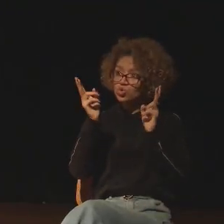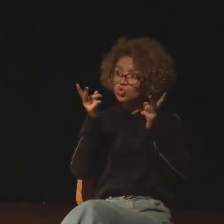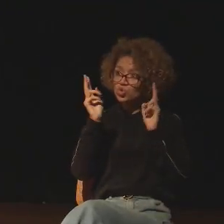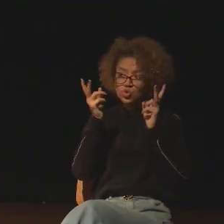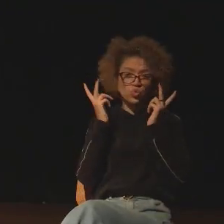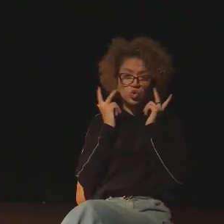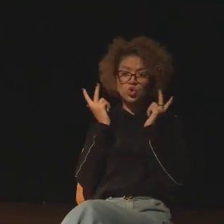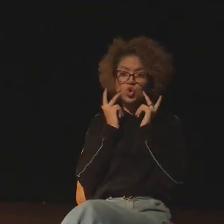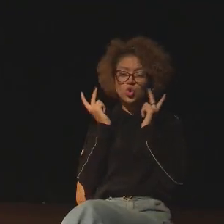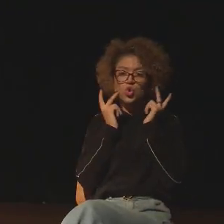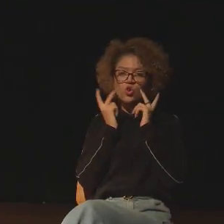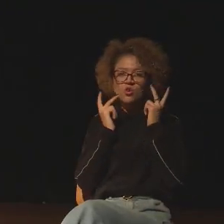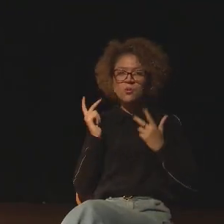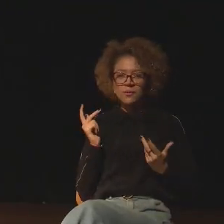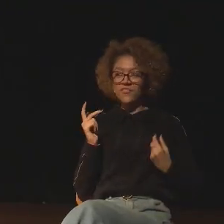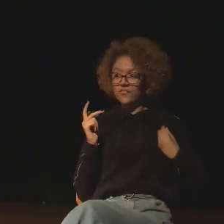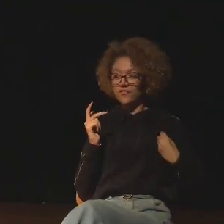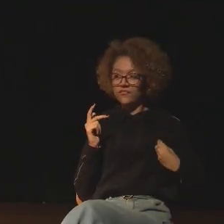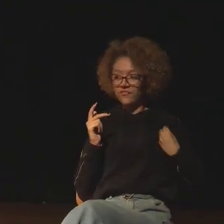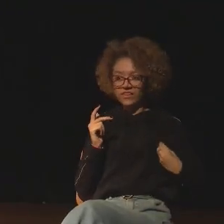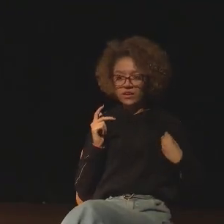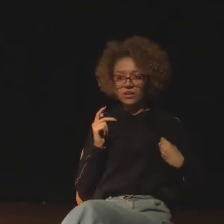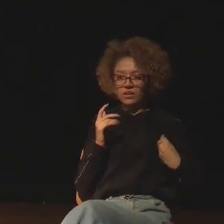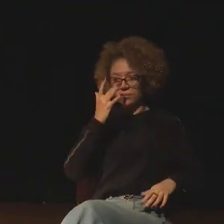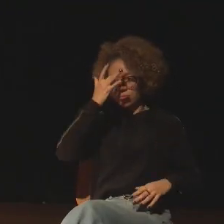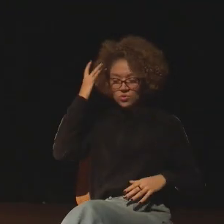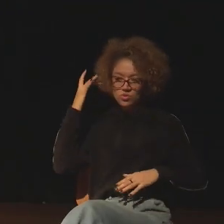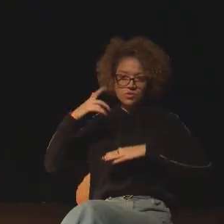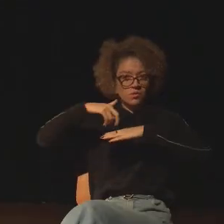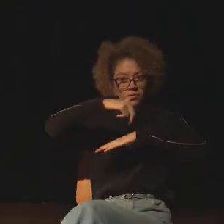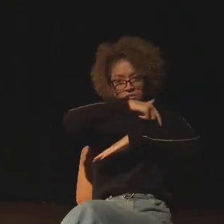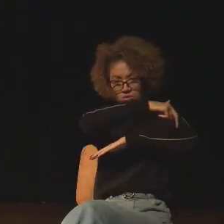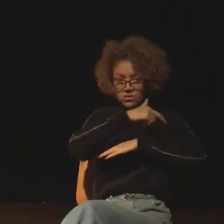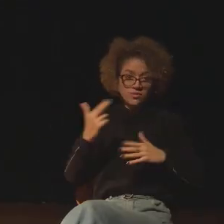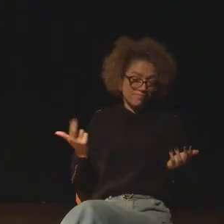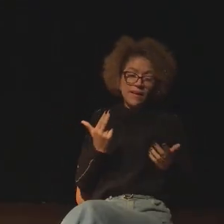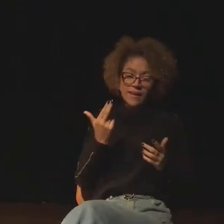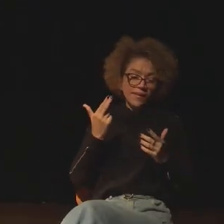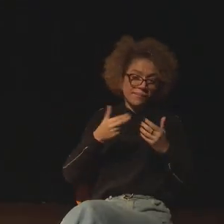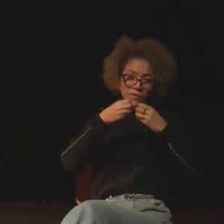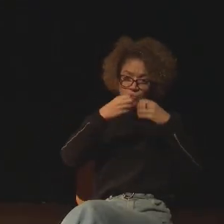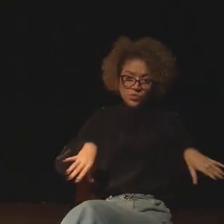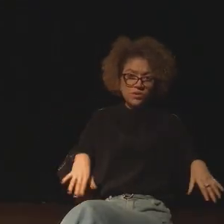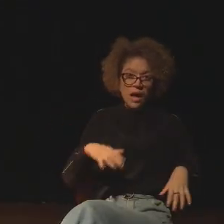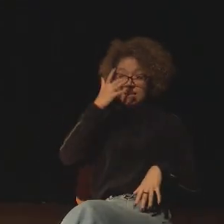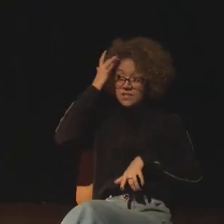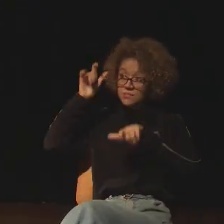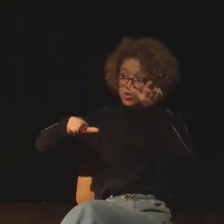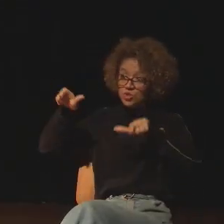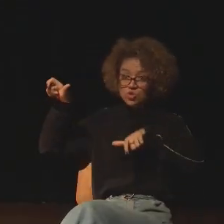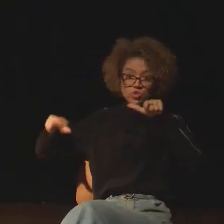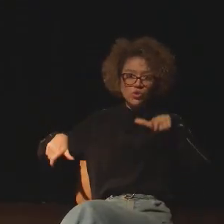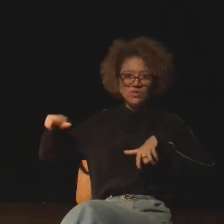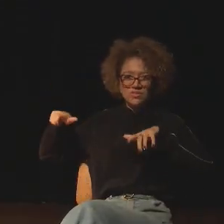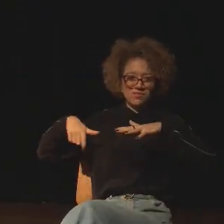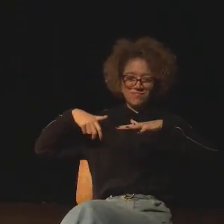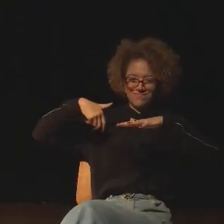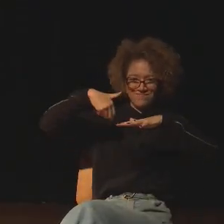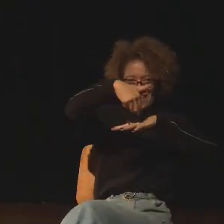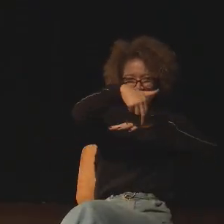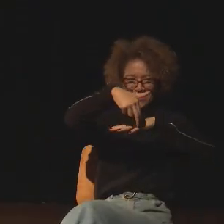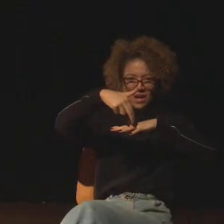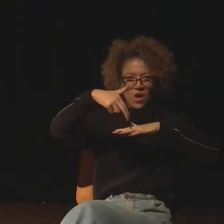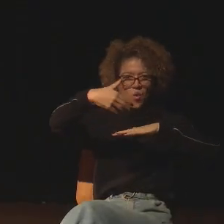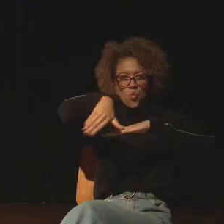impactam muito a vida do pedestre. Seja na espera para atravessar, porque as pessoas não respeitam. Por exemplo, a Rio Claro, agora,